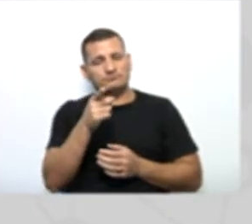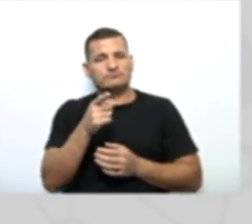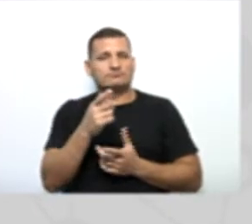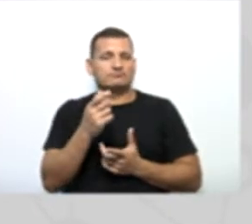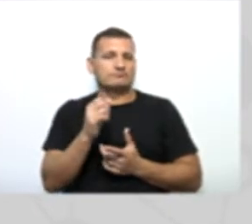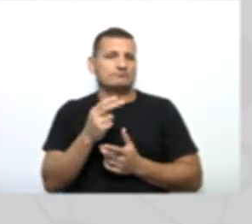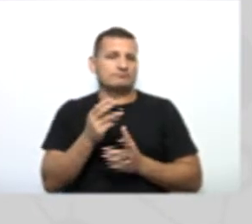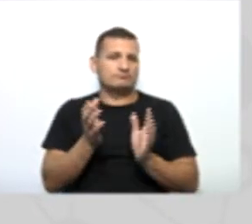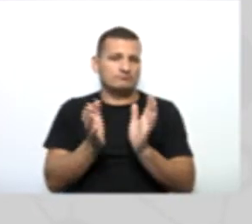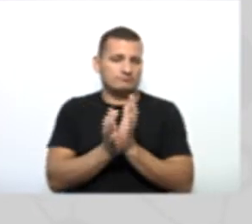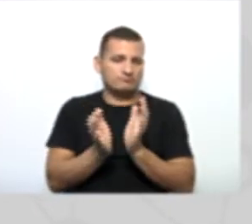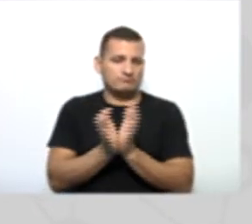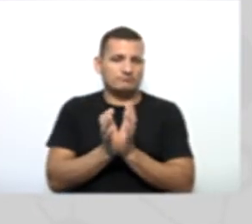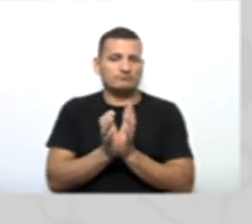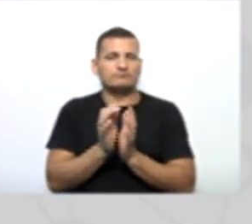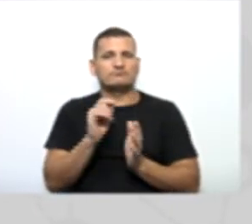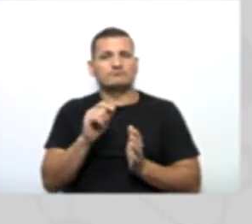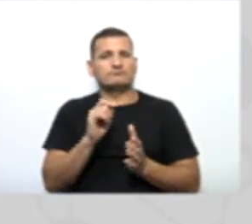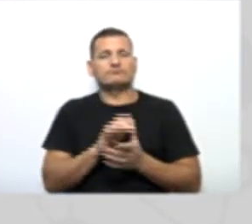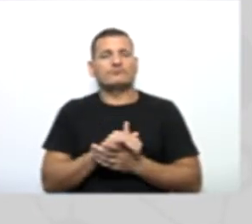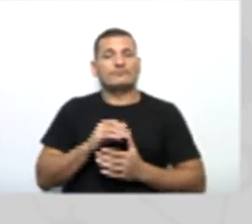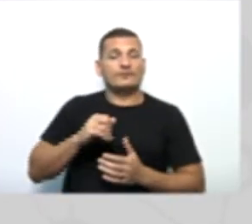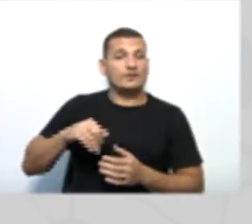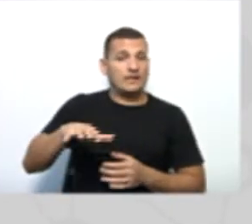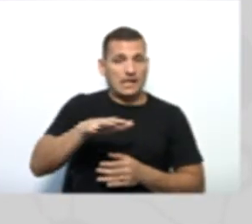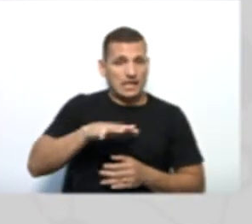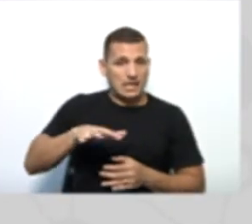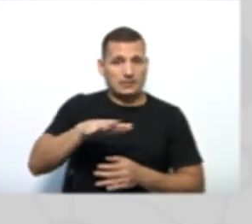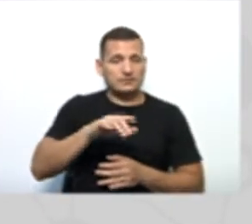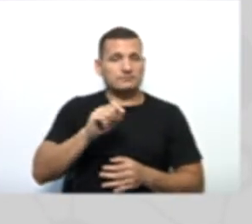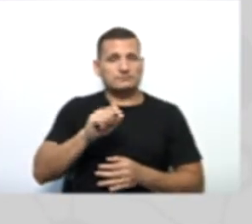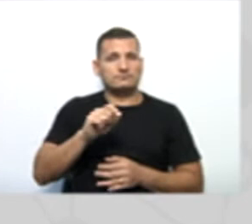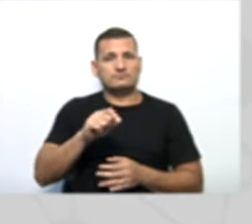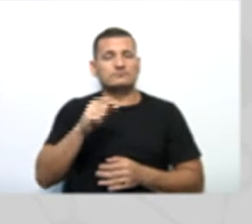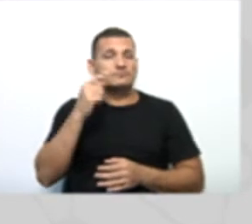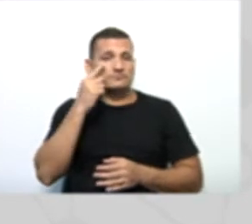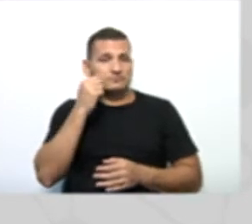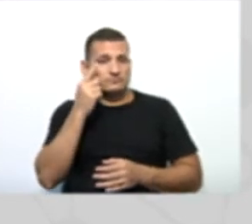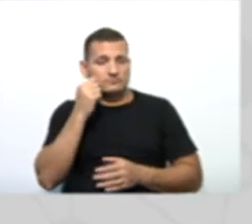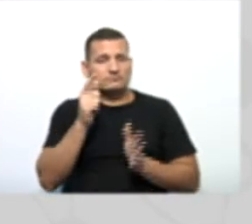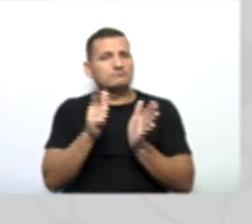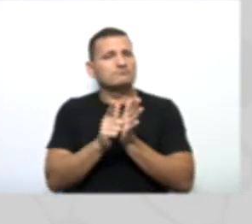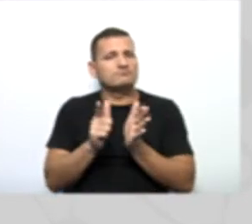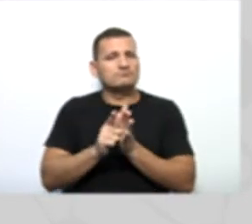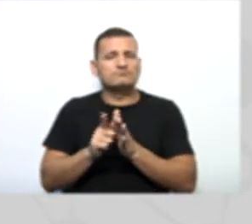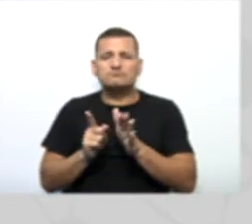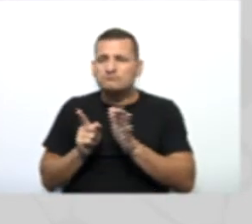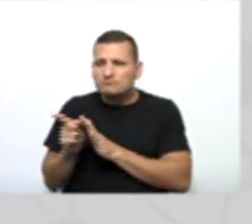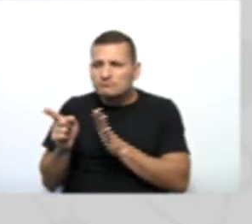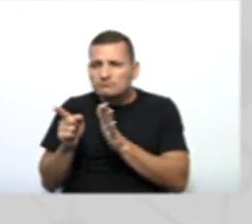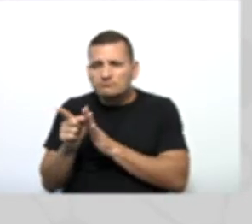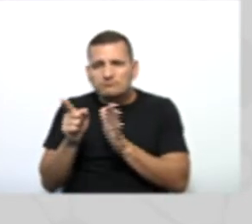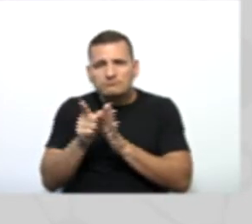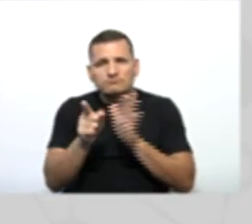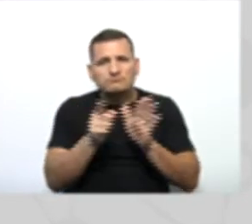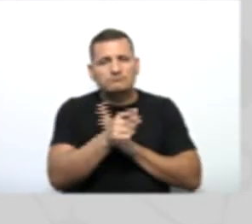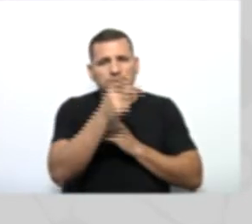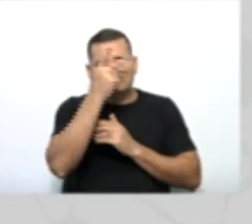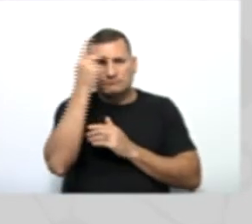percorrer as áreas, tá, a serem mapeadas com lápis e papel na mão, ouvindo as pessoas acerca